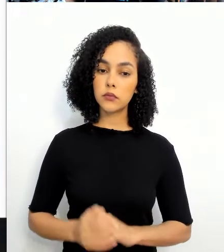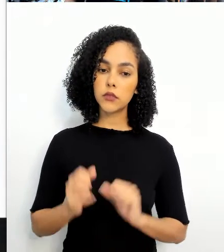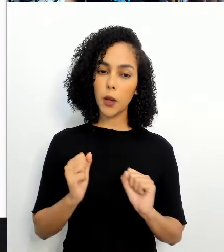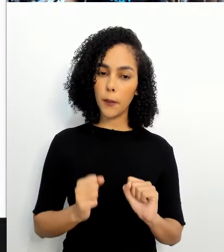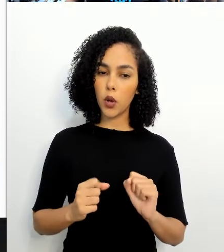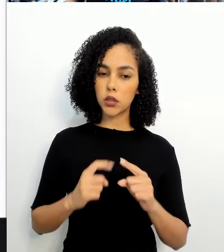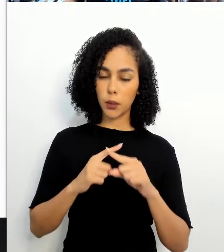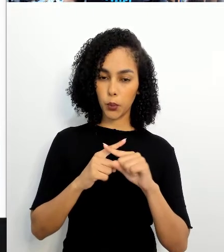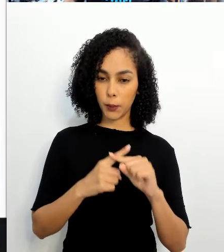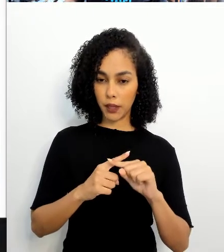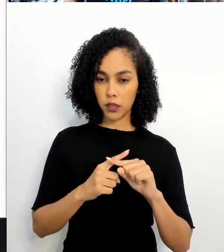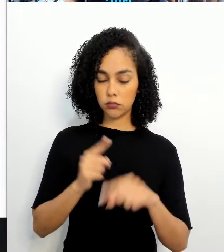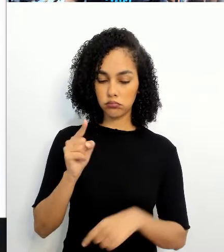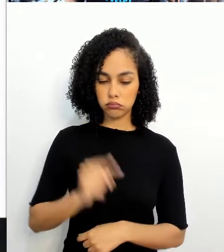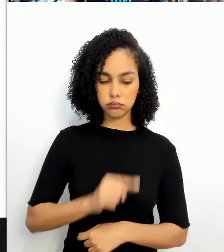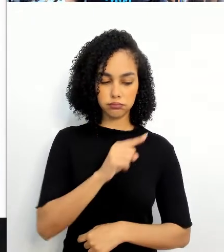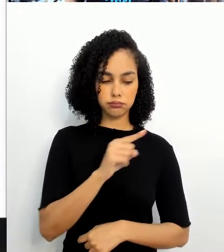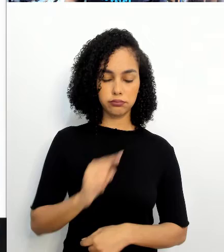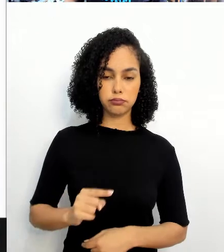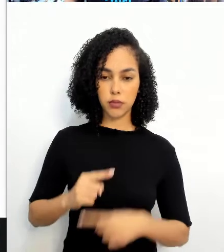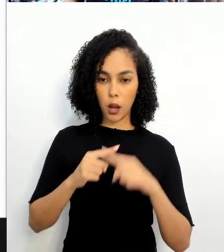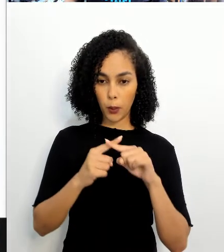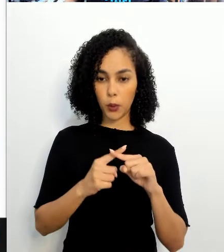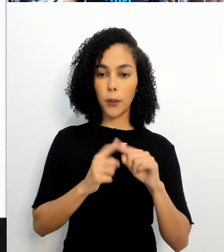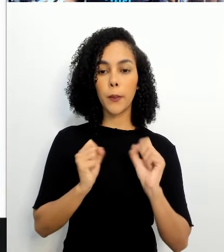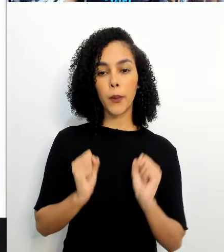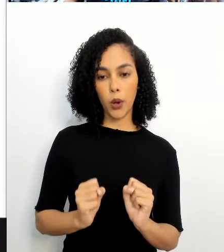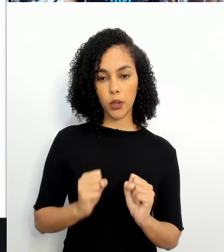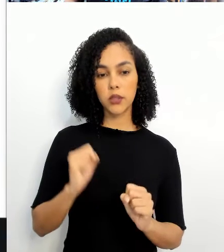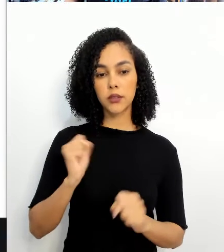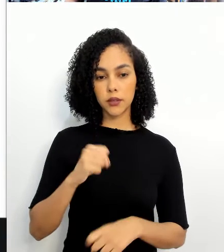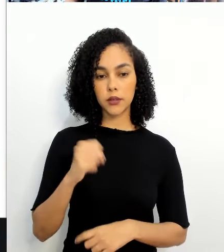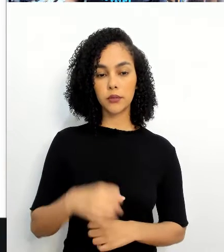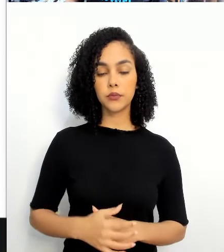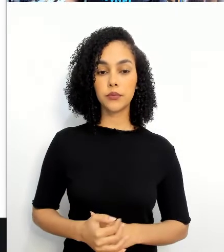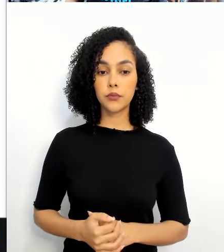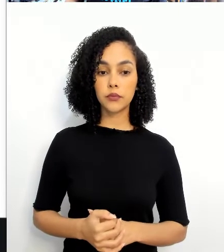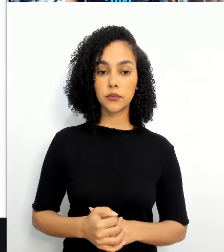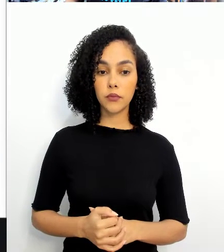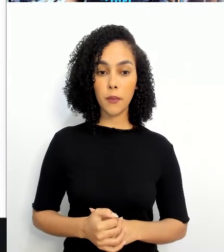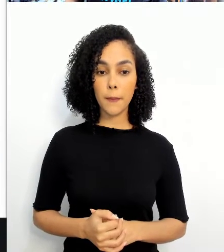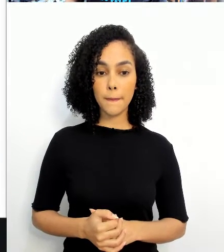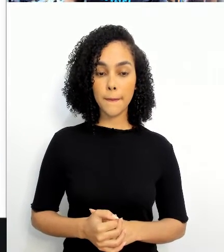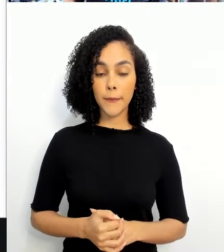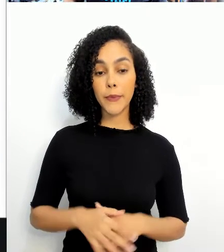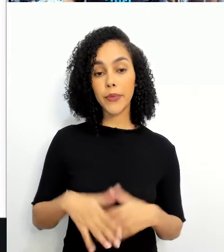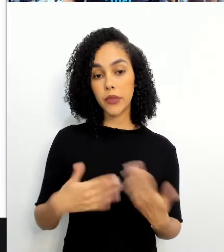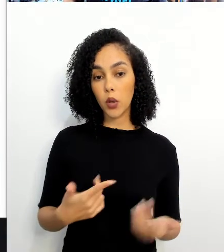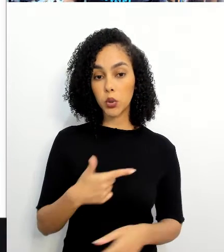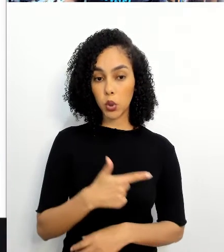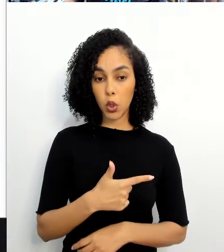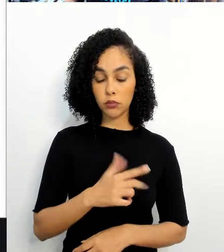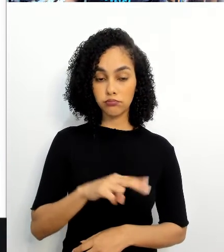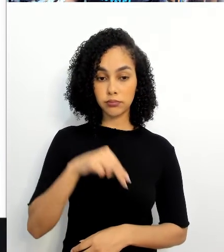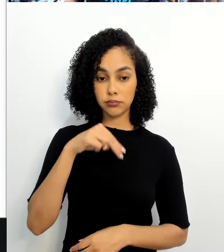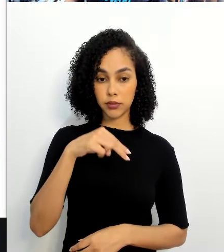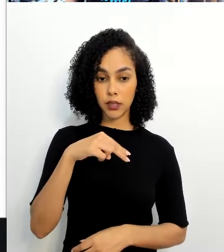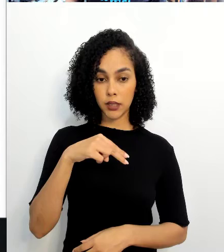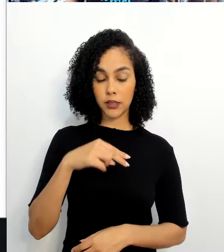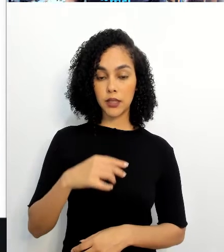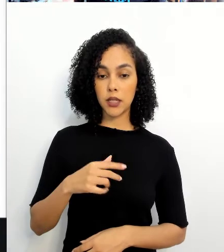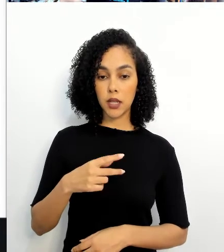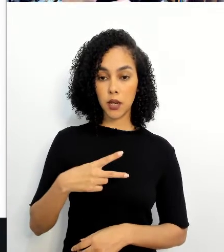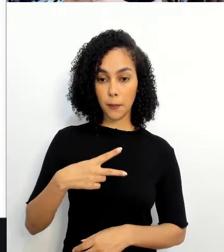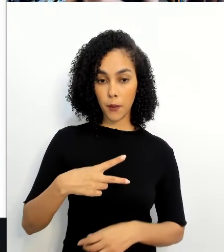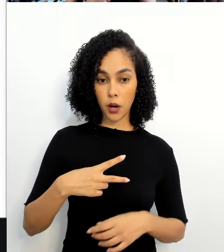aqui a multiplicação em cruz, sem problema. Todos os valores são positivos, né? 2 elevado a n, maior ou igual, 10 vezes 1 dá